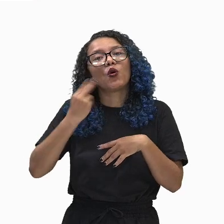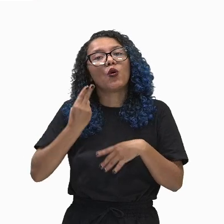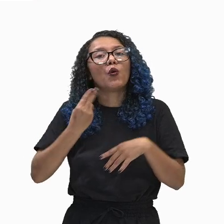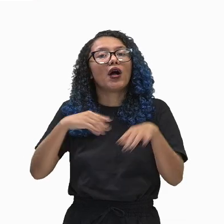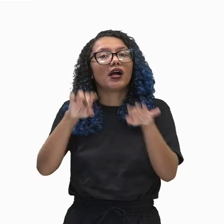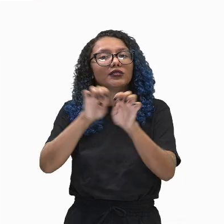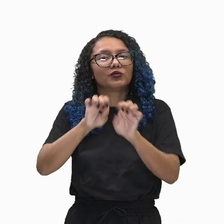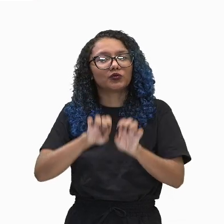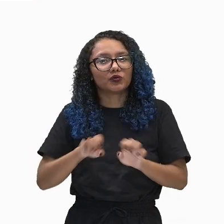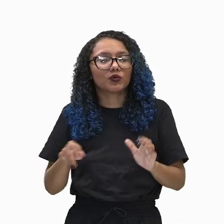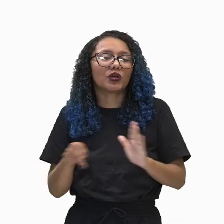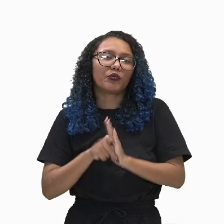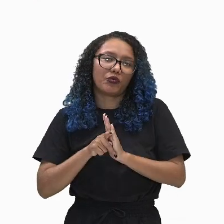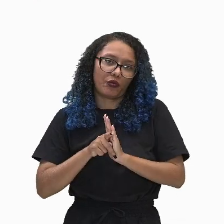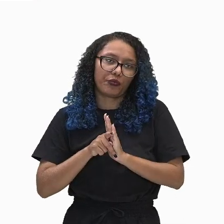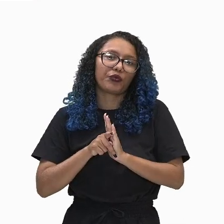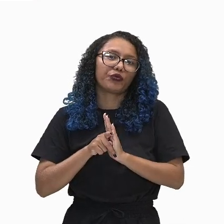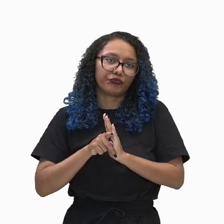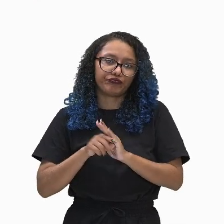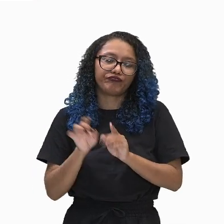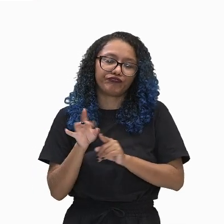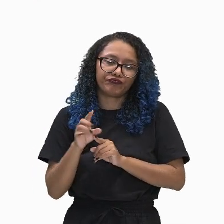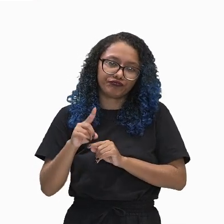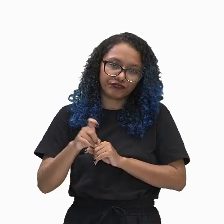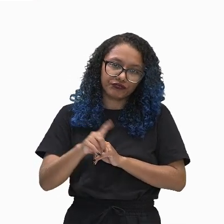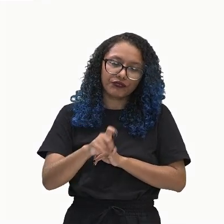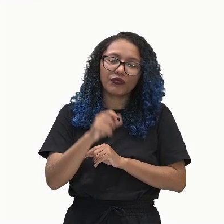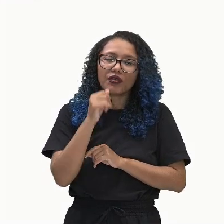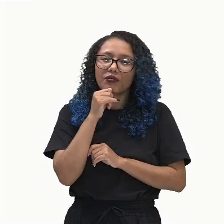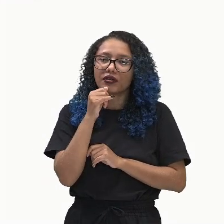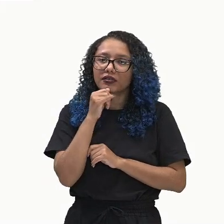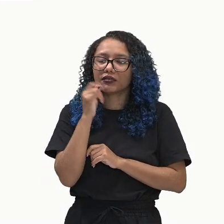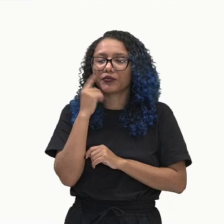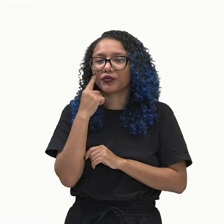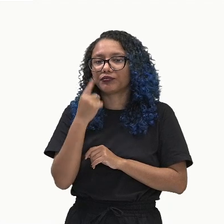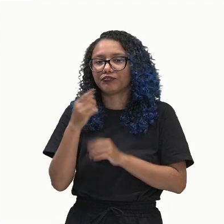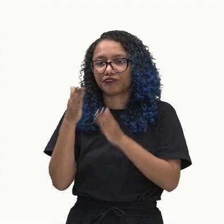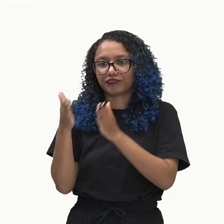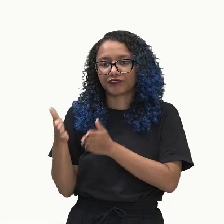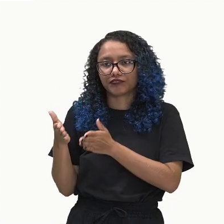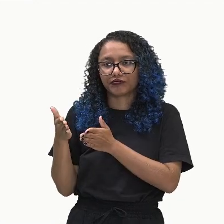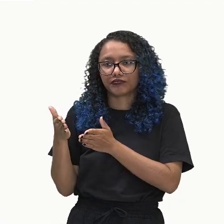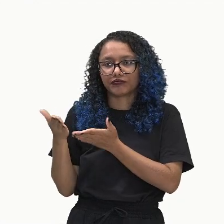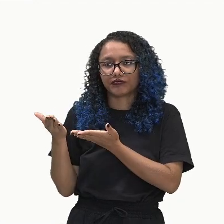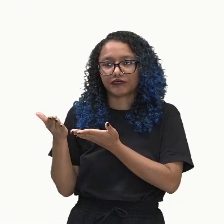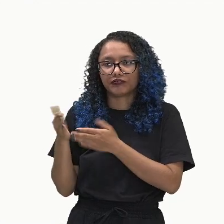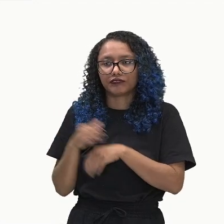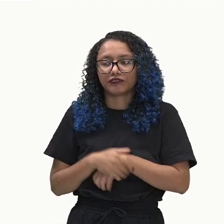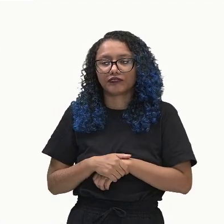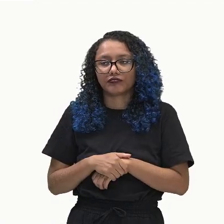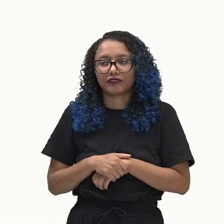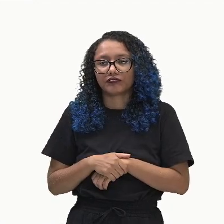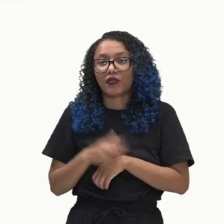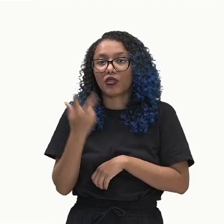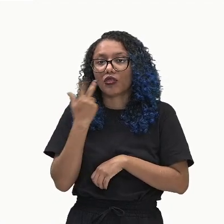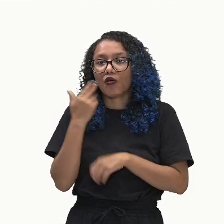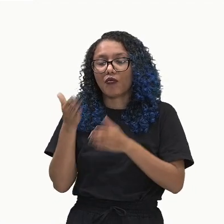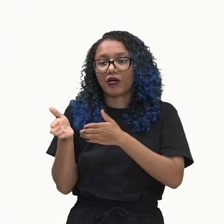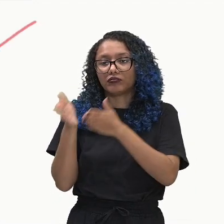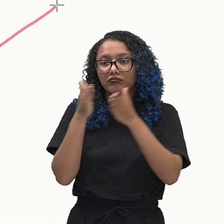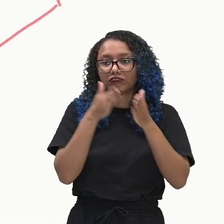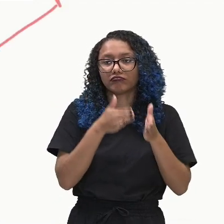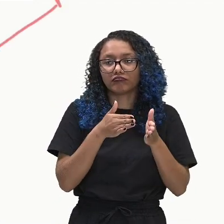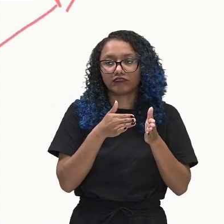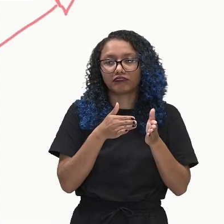dos espermatozoides. Nós temos aqui na primeira coluna, né, o eris em estado normal, e na